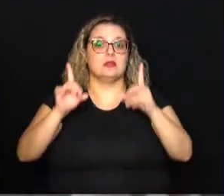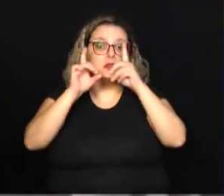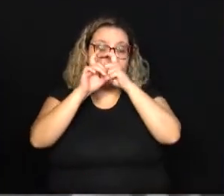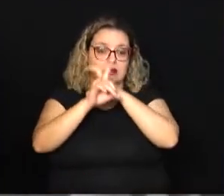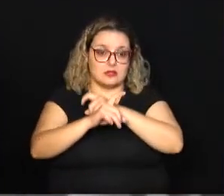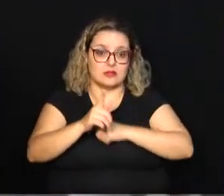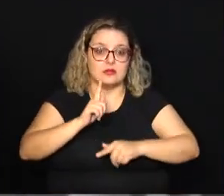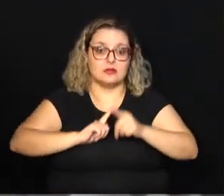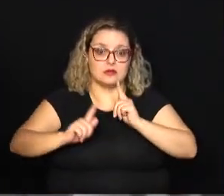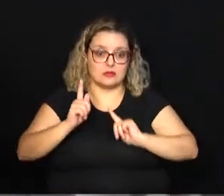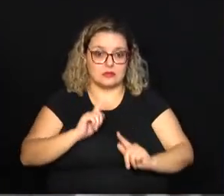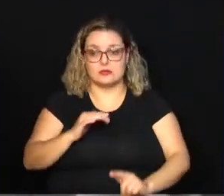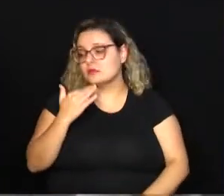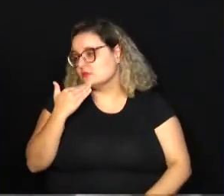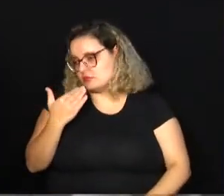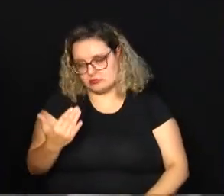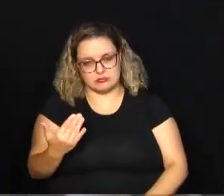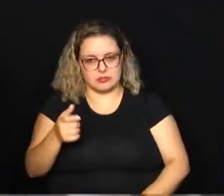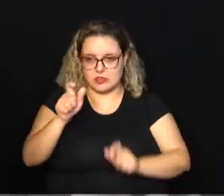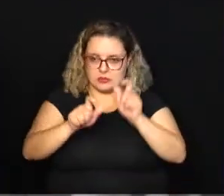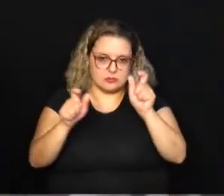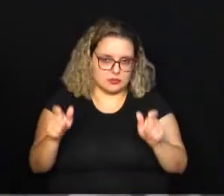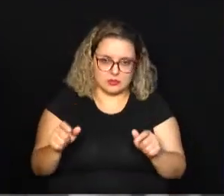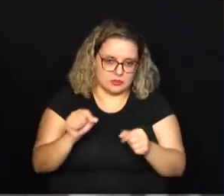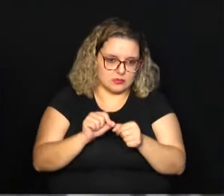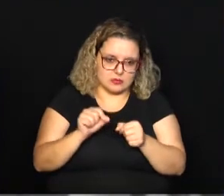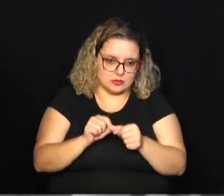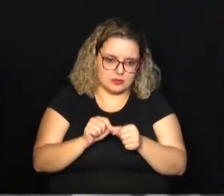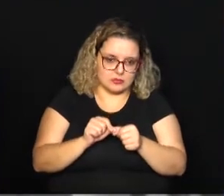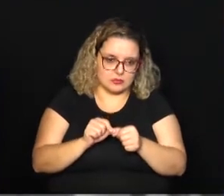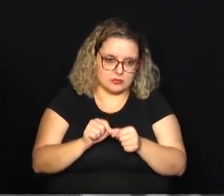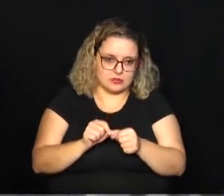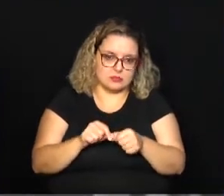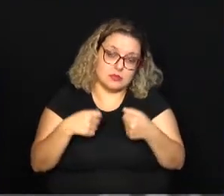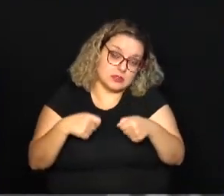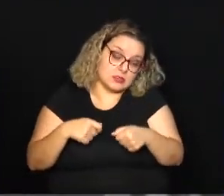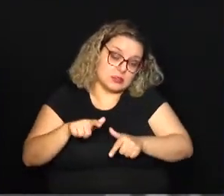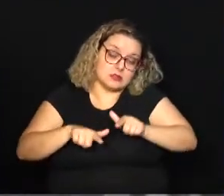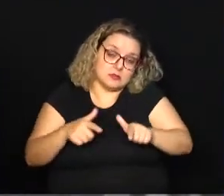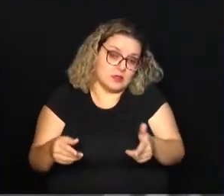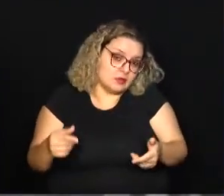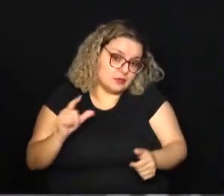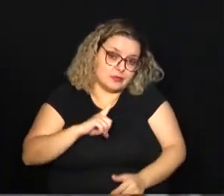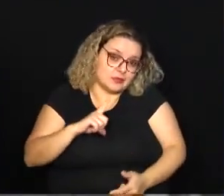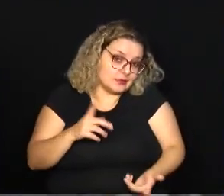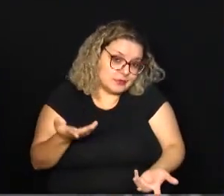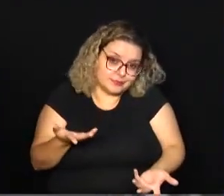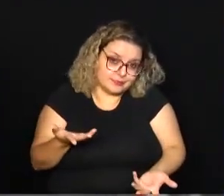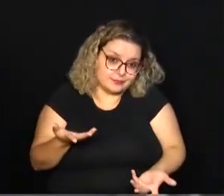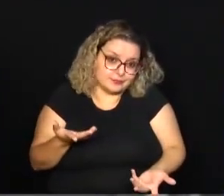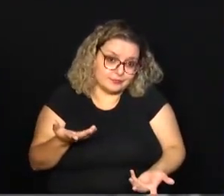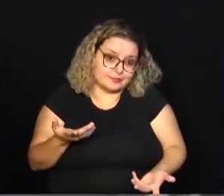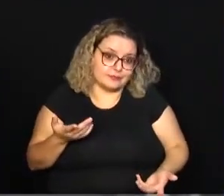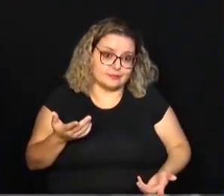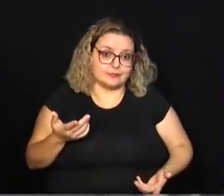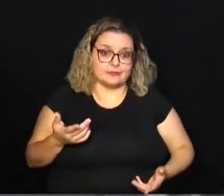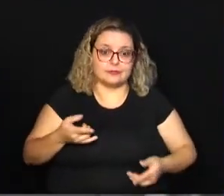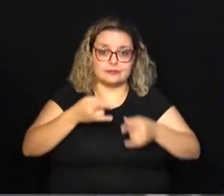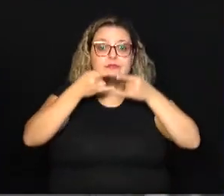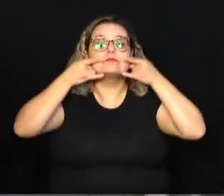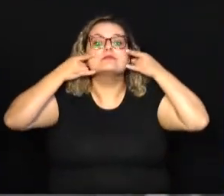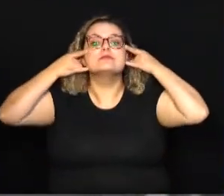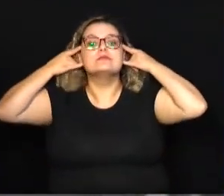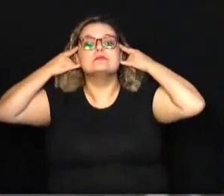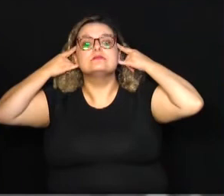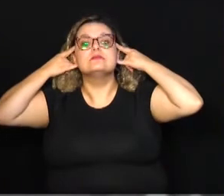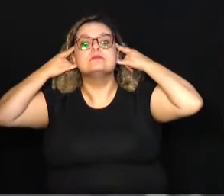gestor, você pode pedir, se a população não fizer, você tem que trabalhar com o que tem. Então, o que precisa? Você anda, máscara,